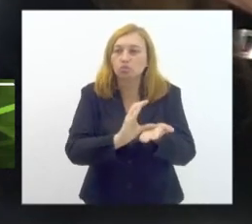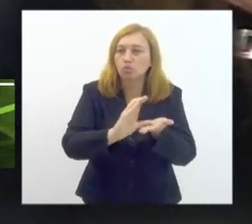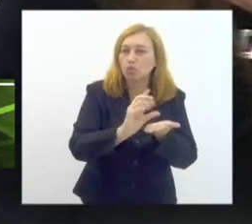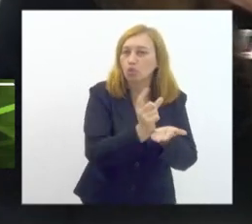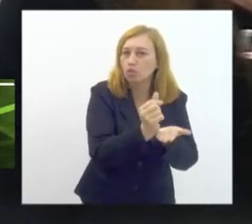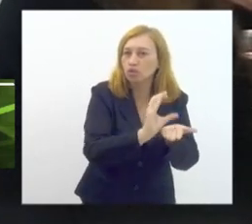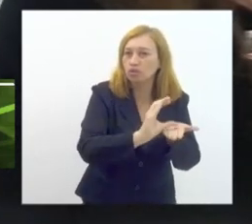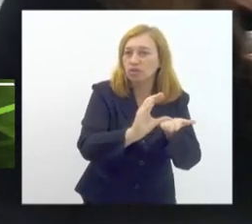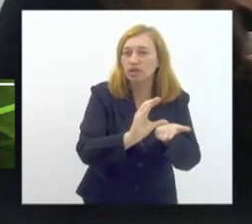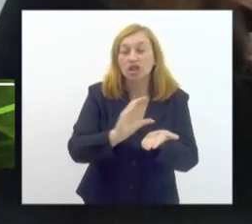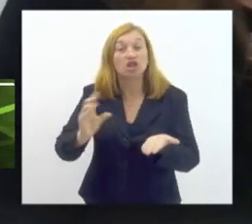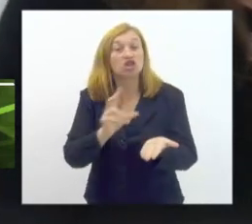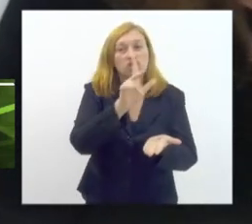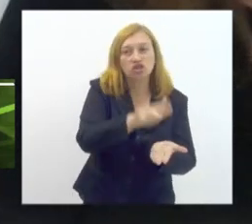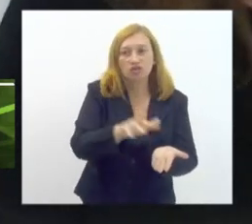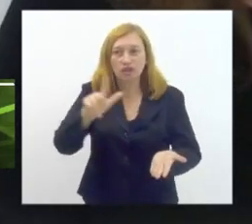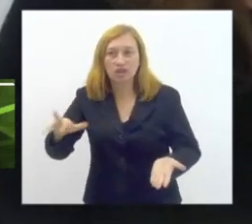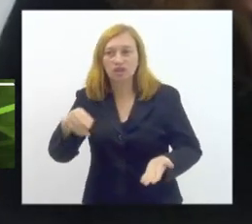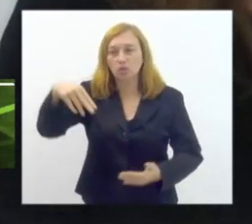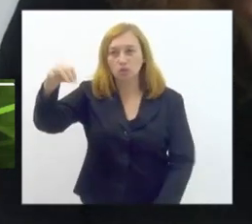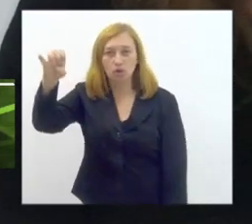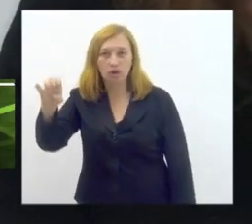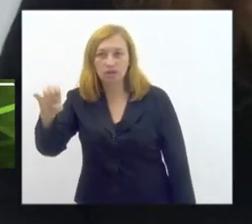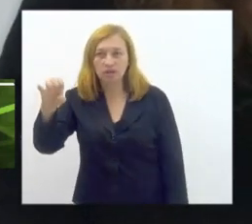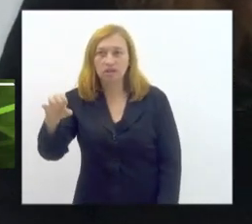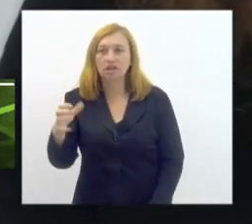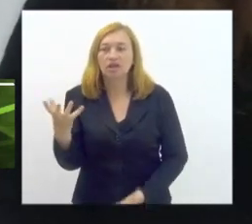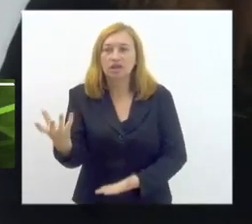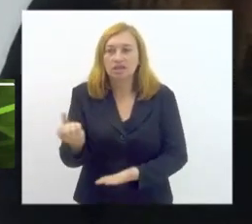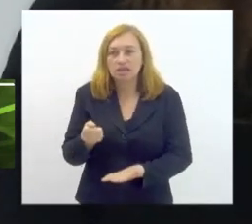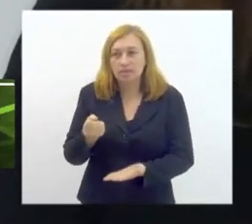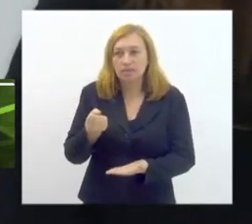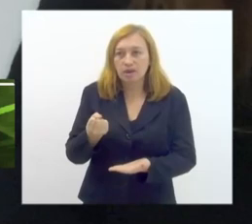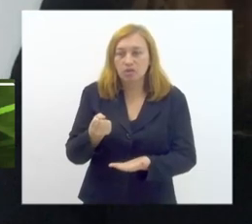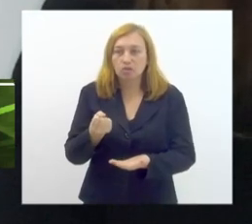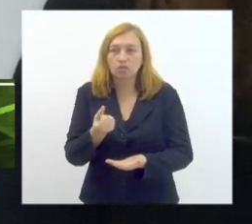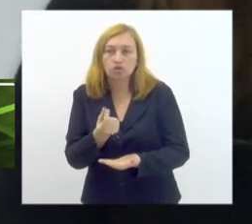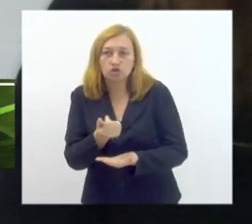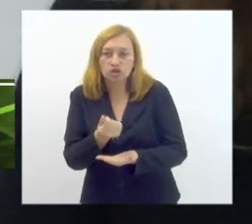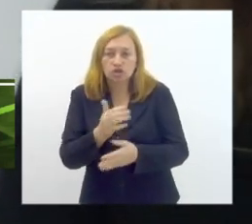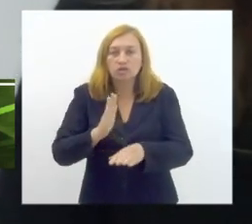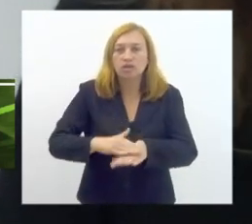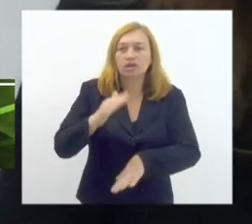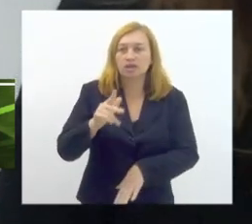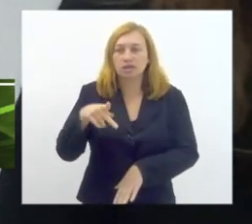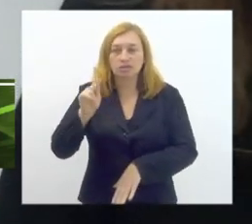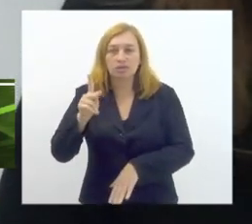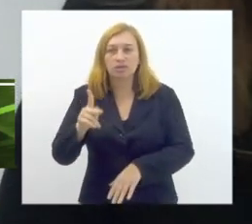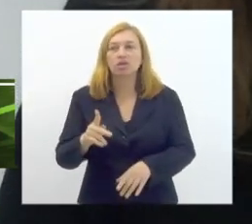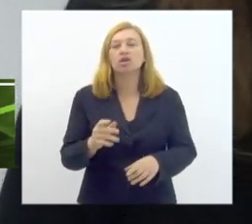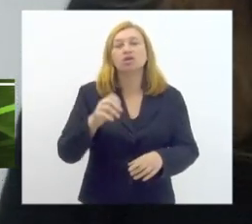O Norte, que durante 2 décadas recebeu um recurso muito grande de royalties, e o Noroeste, municípios que